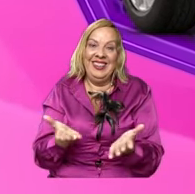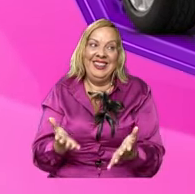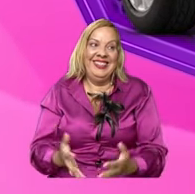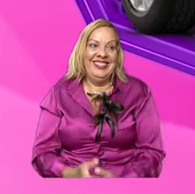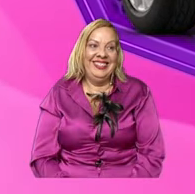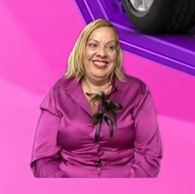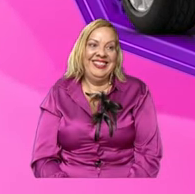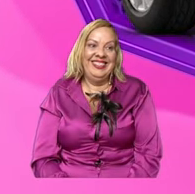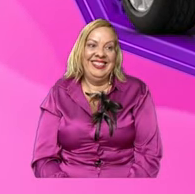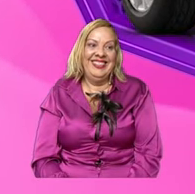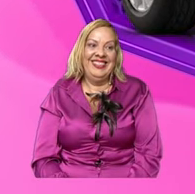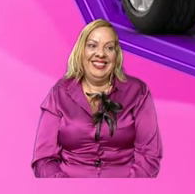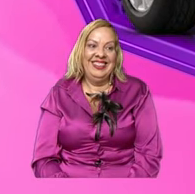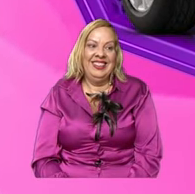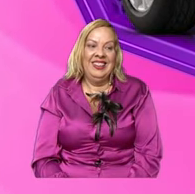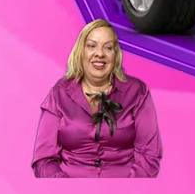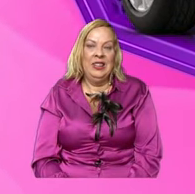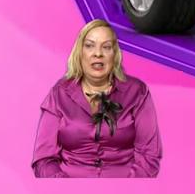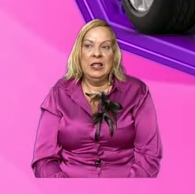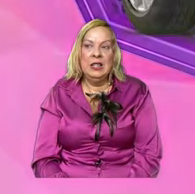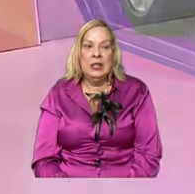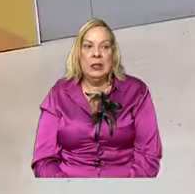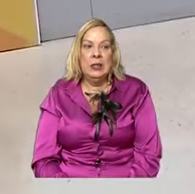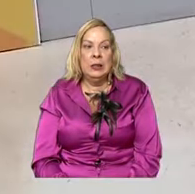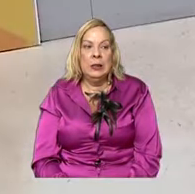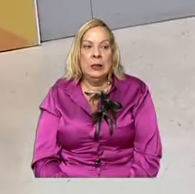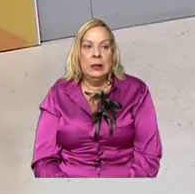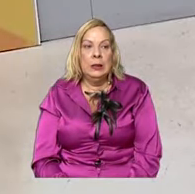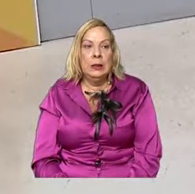no terceiro prêmio especial.